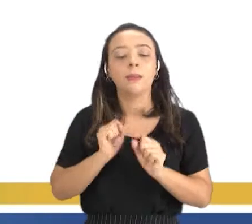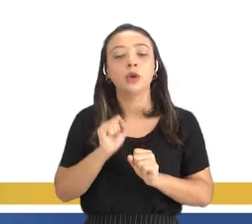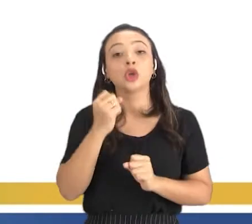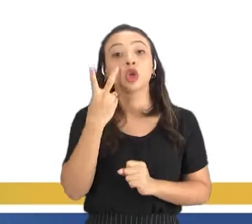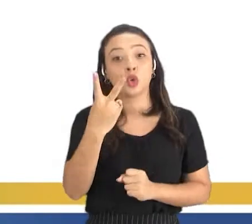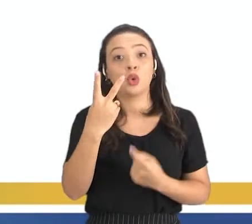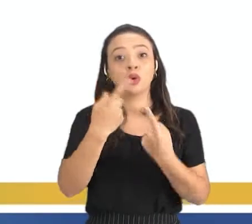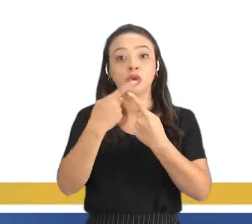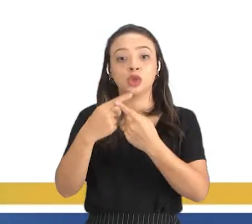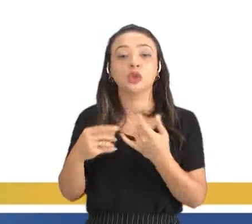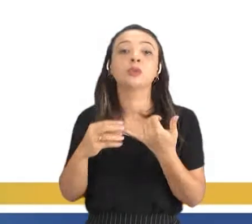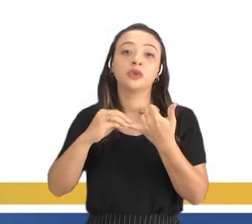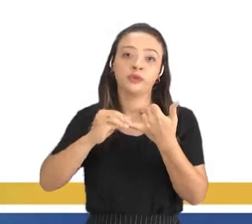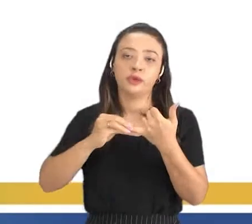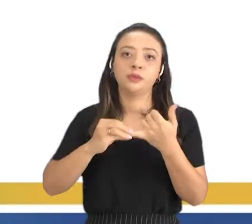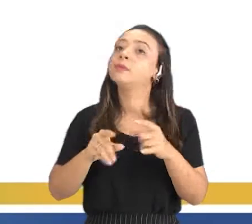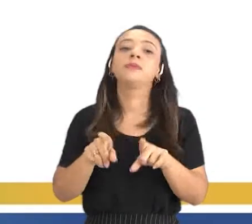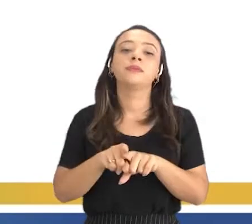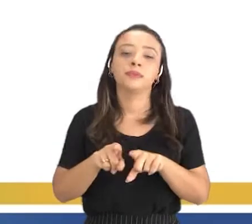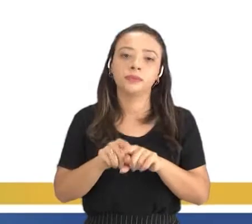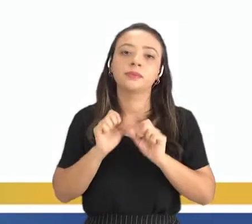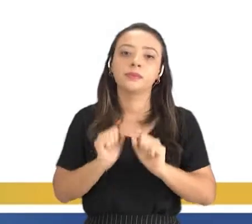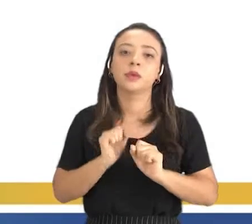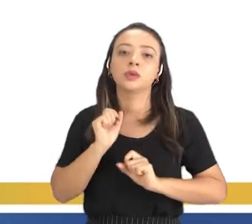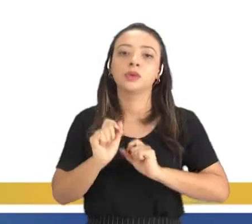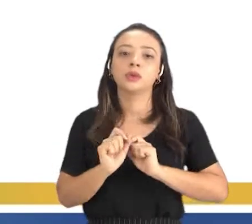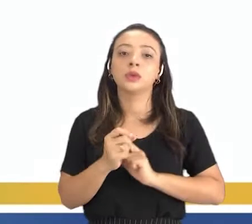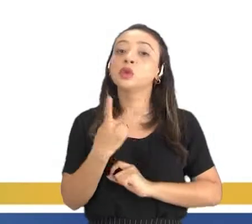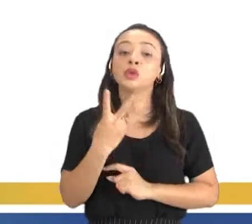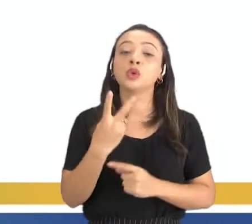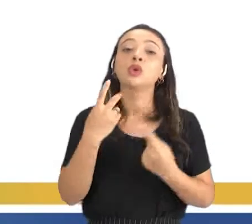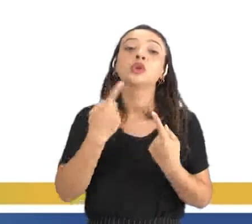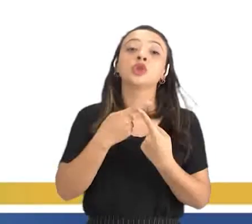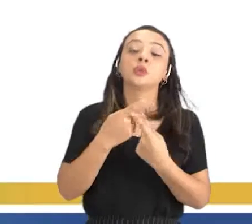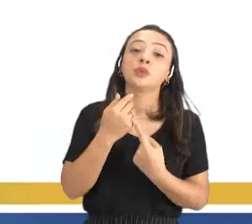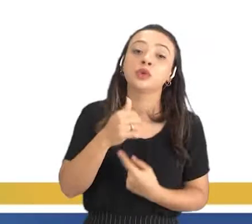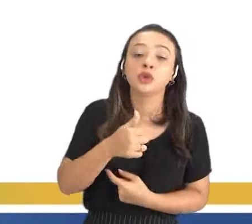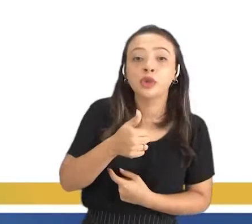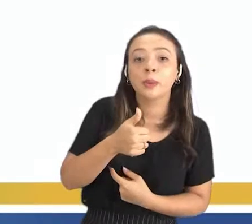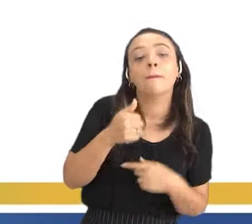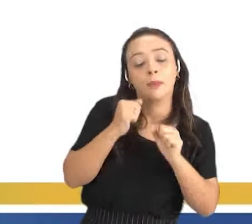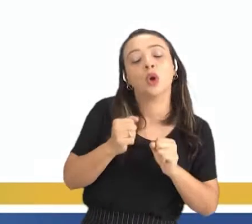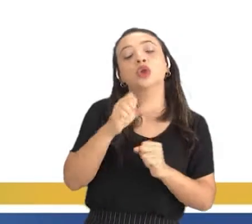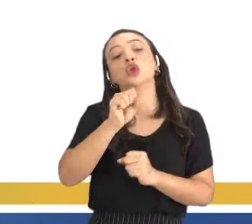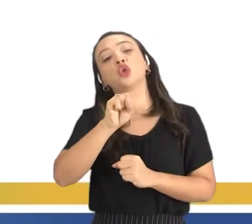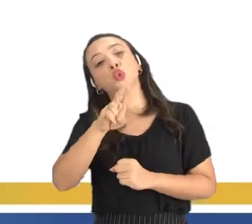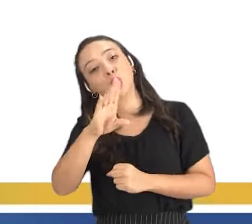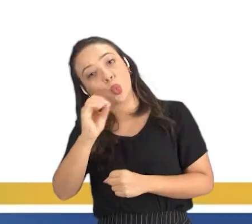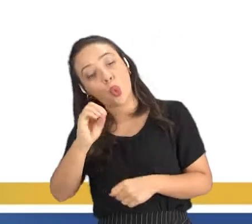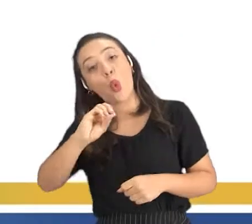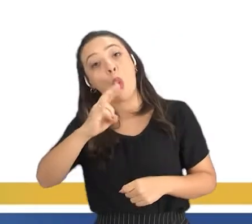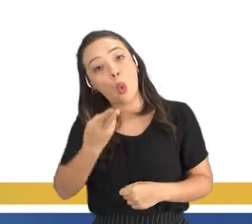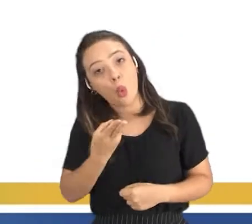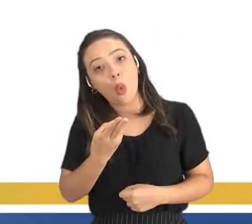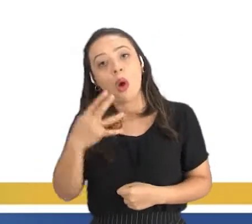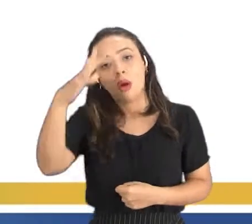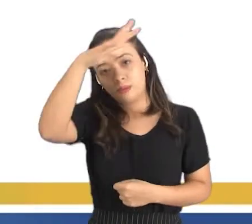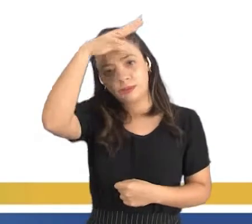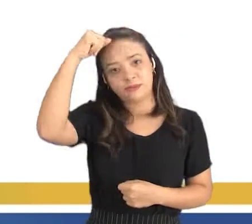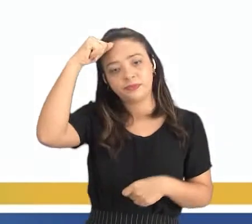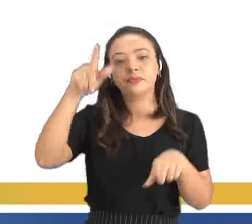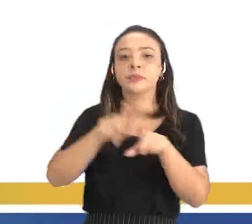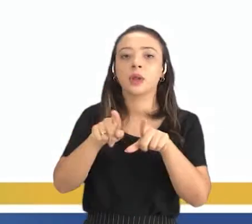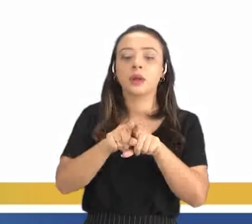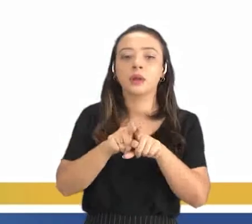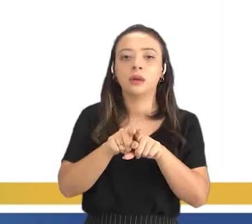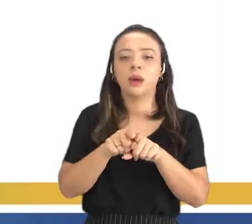ser caldo ou tropeiro. E ele também pode escolher 2 tipos de bebida, pode ser suco ou refrigerante. De quantas maneiras distintas um